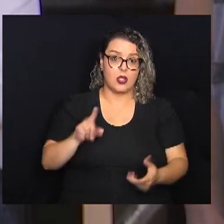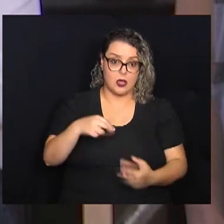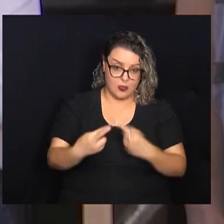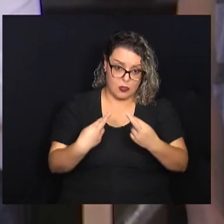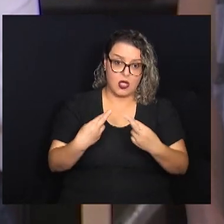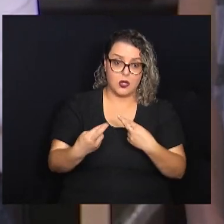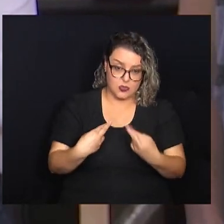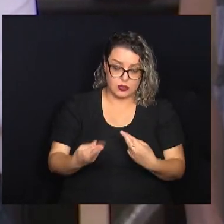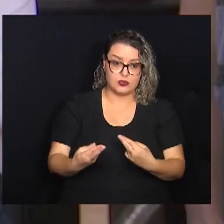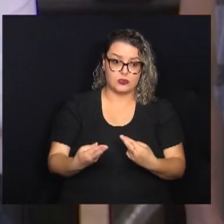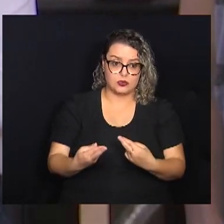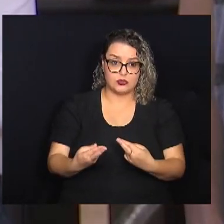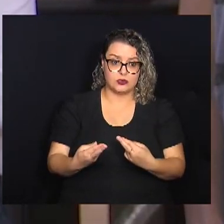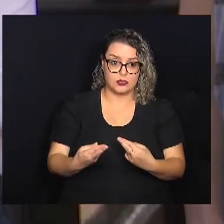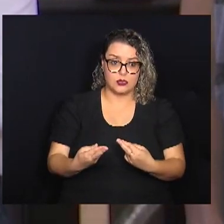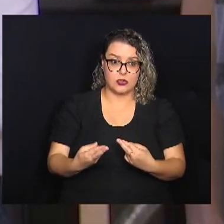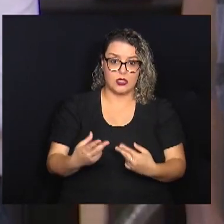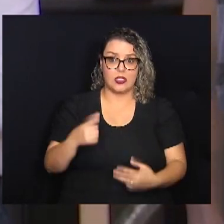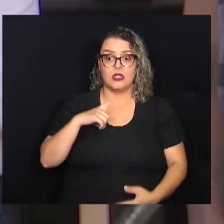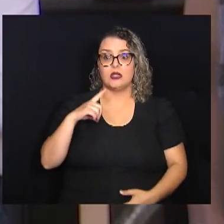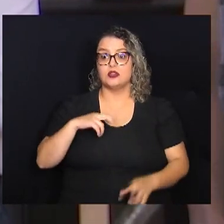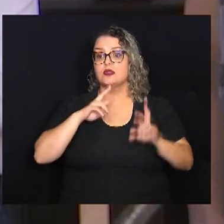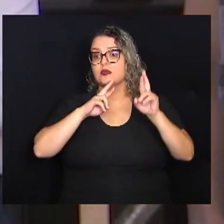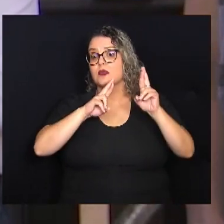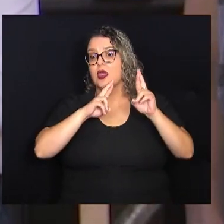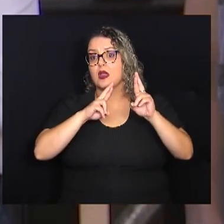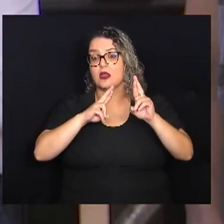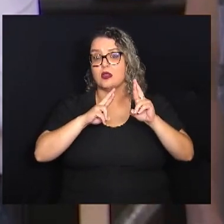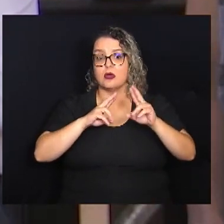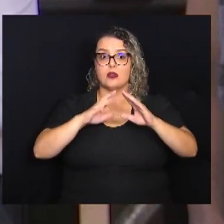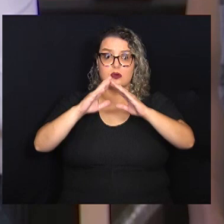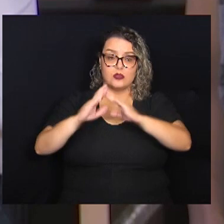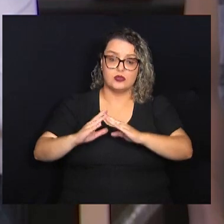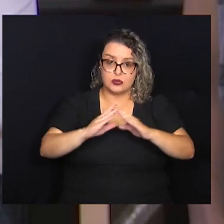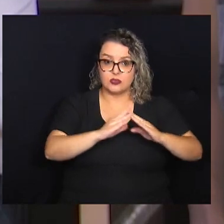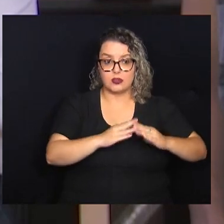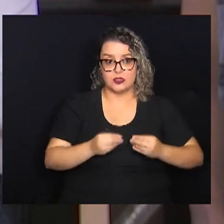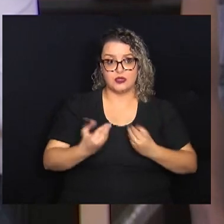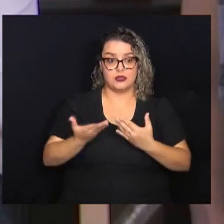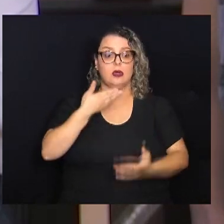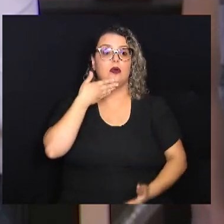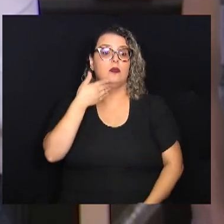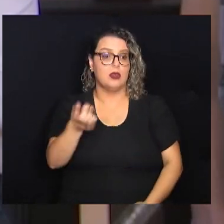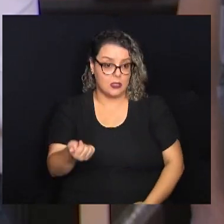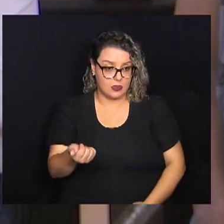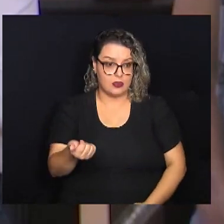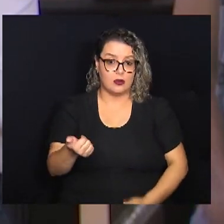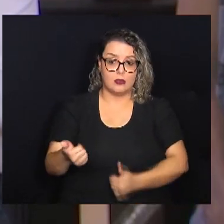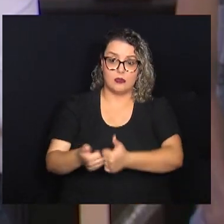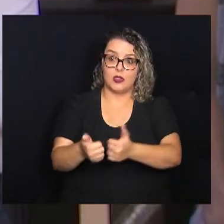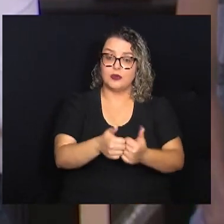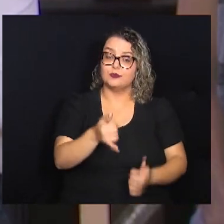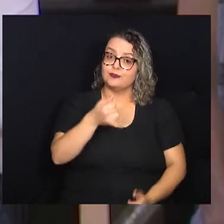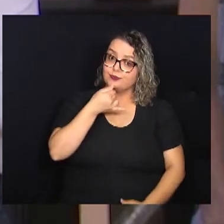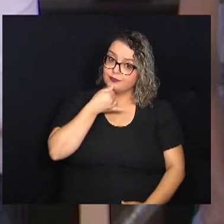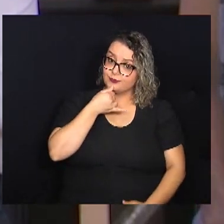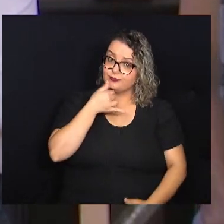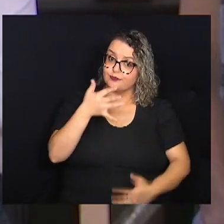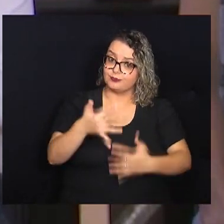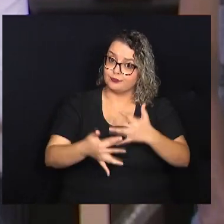que havia uma expectativa dos moradores de trazer melhorias ali no entorno e, infelizmente, está trazendo